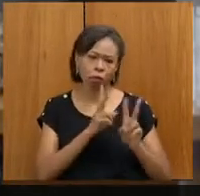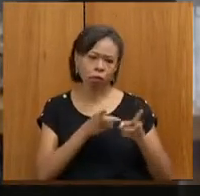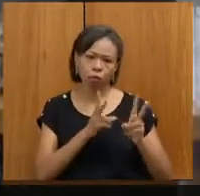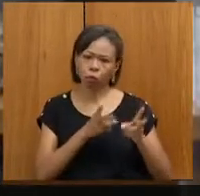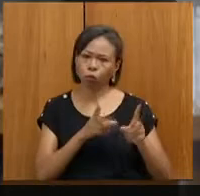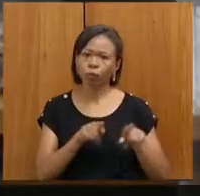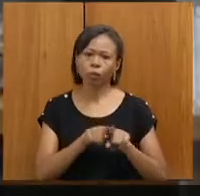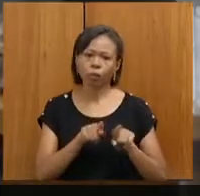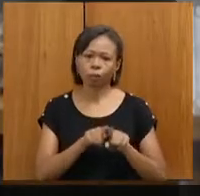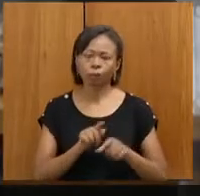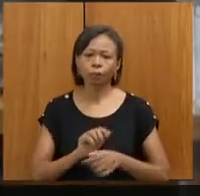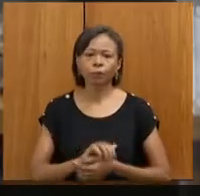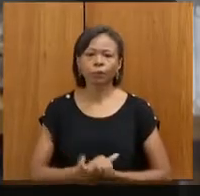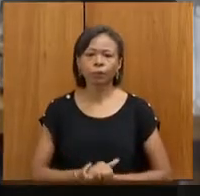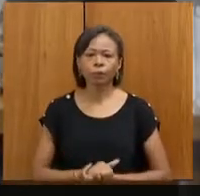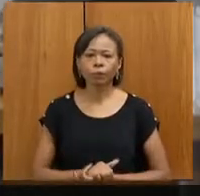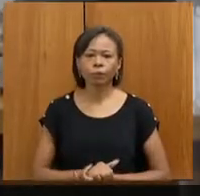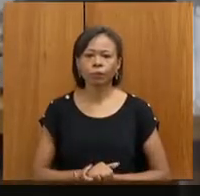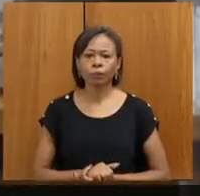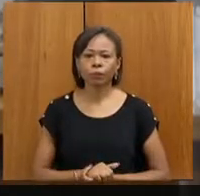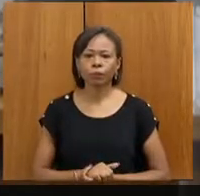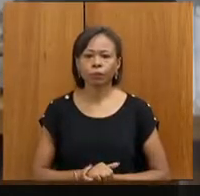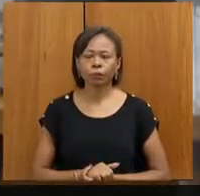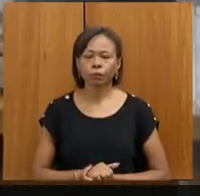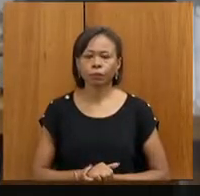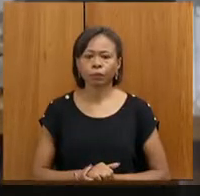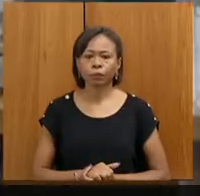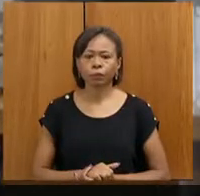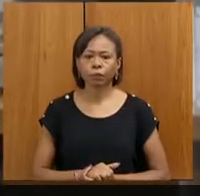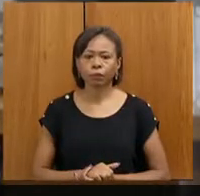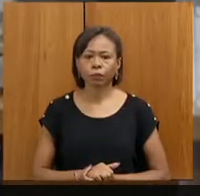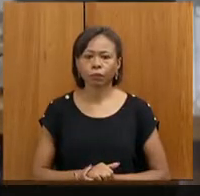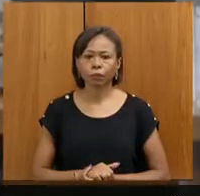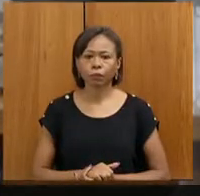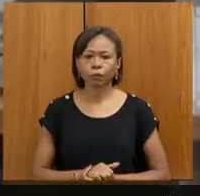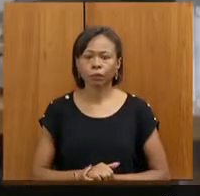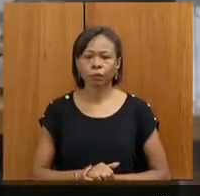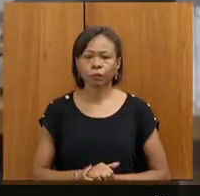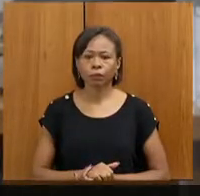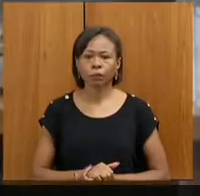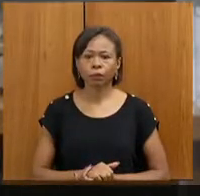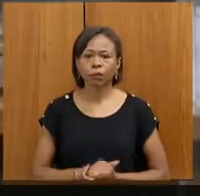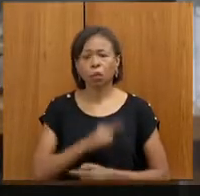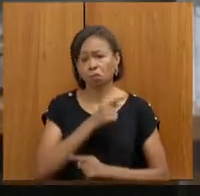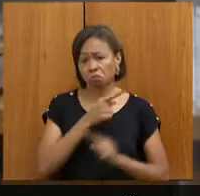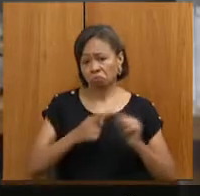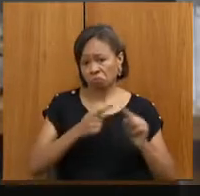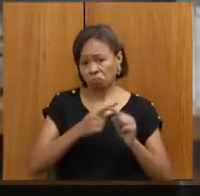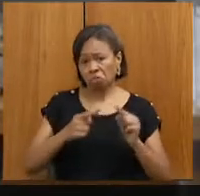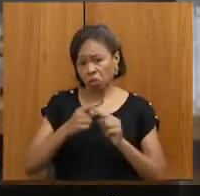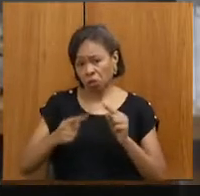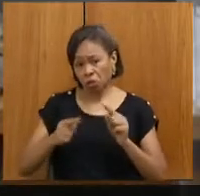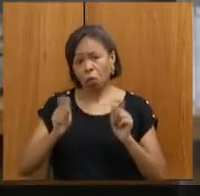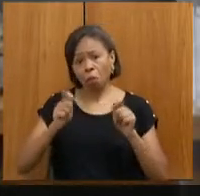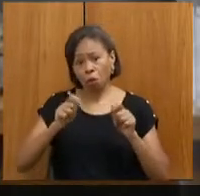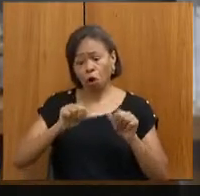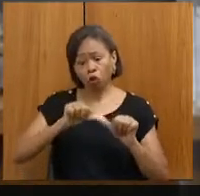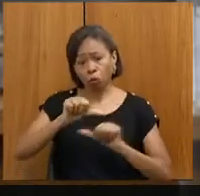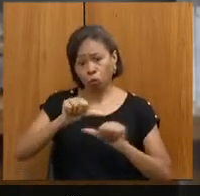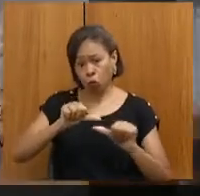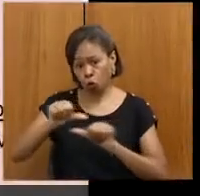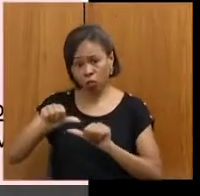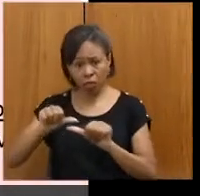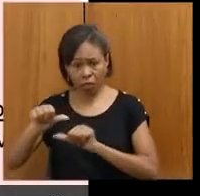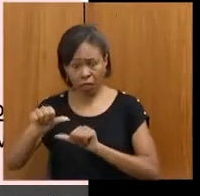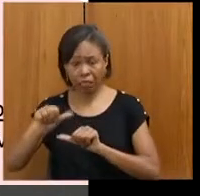existiu hoje colocando então mais uma vez reforçando que as vedações podem ser alteradas